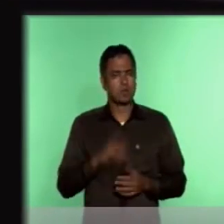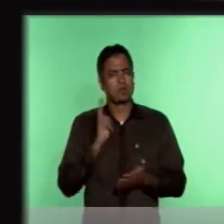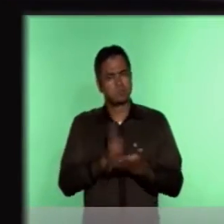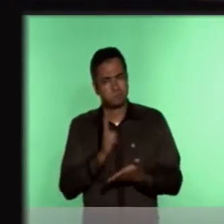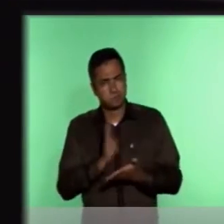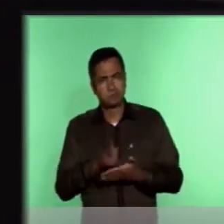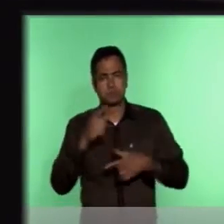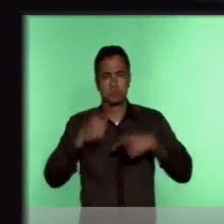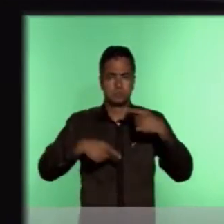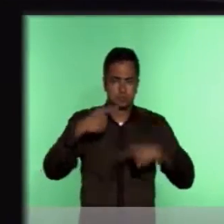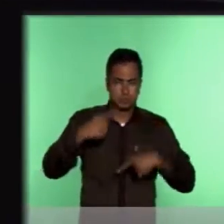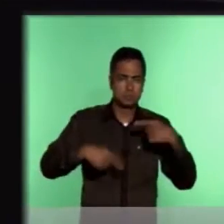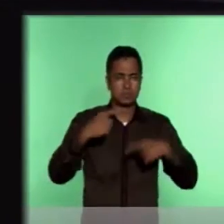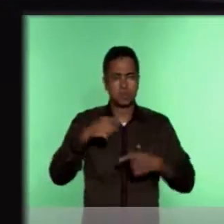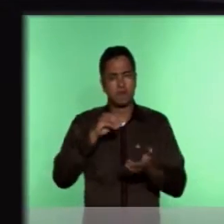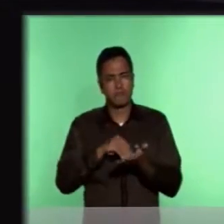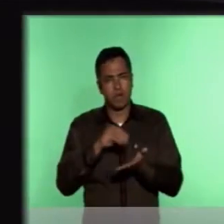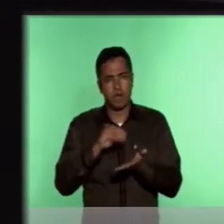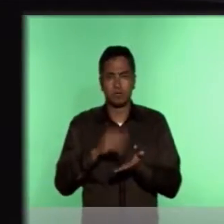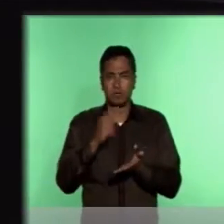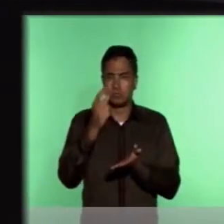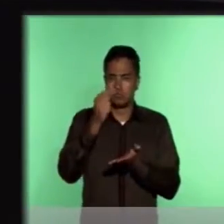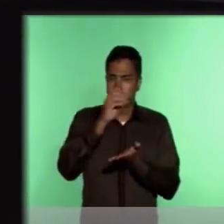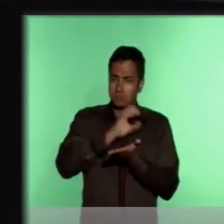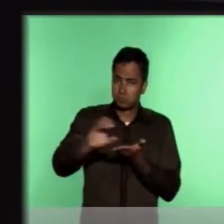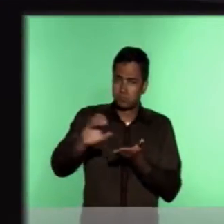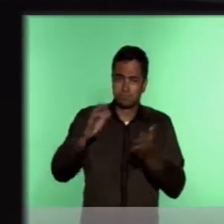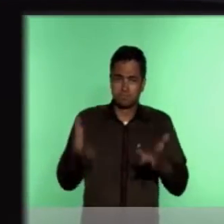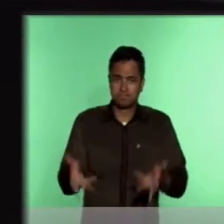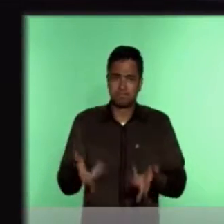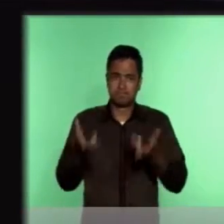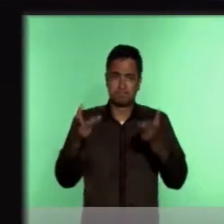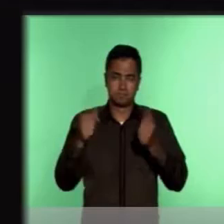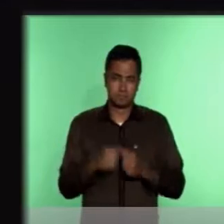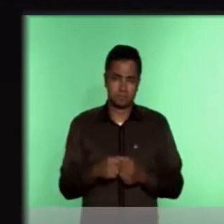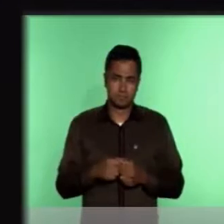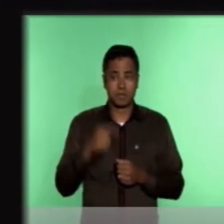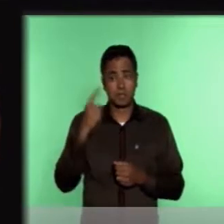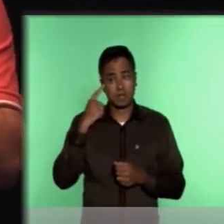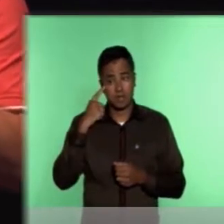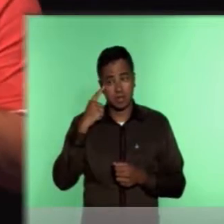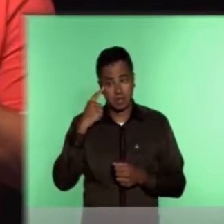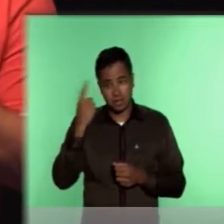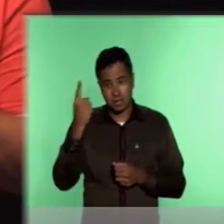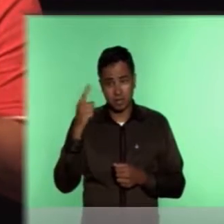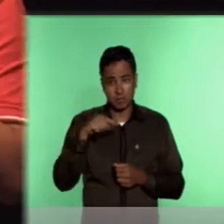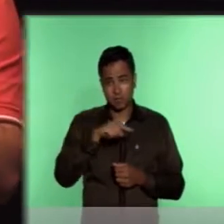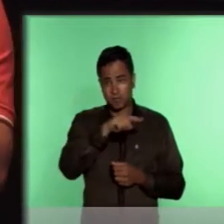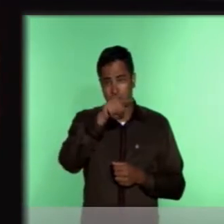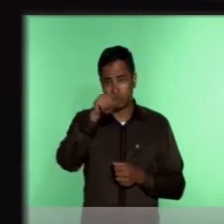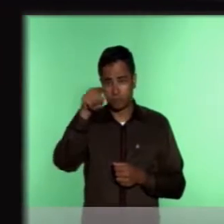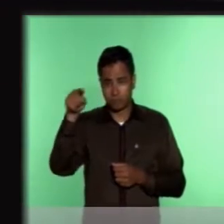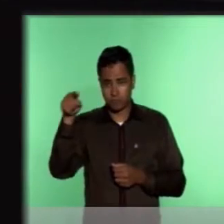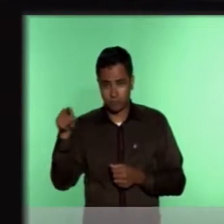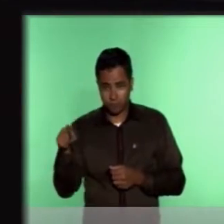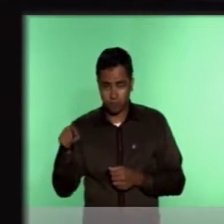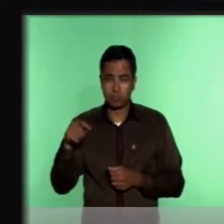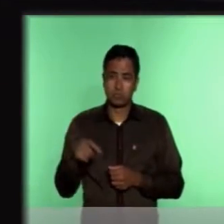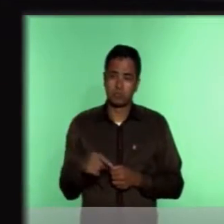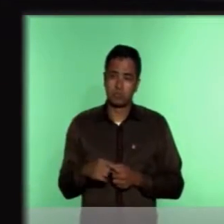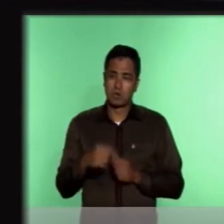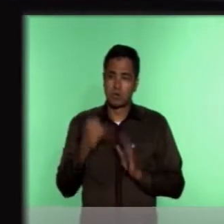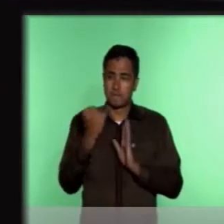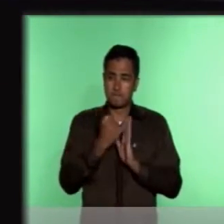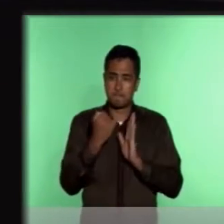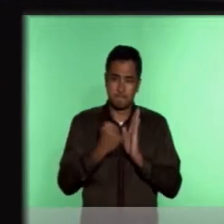Falta recurso para realizar a educação infantil com qualidade. Sempre lembrando para vocês que a matrícula mais onerosa